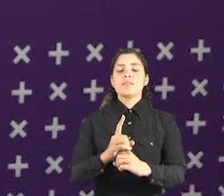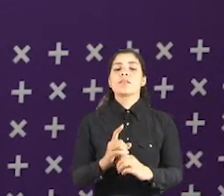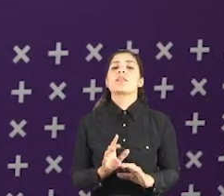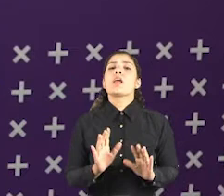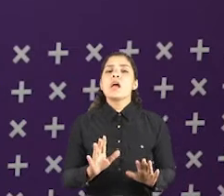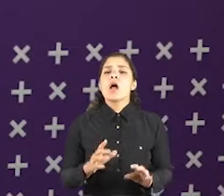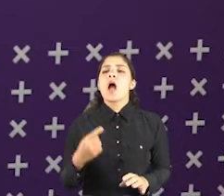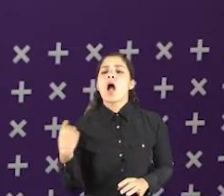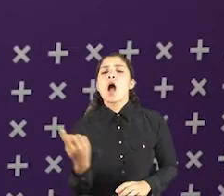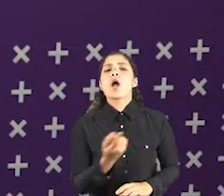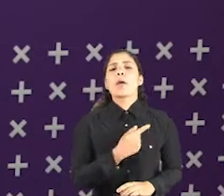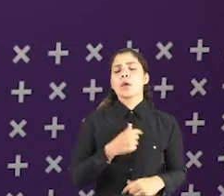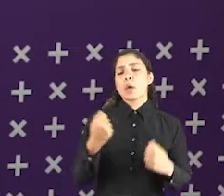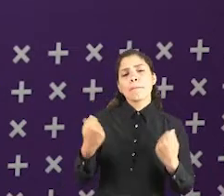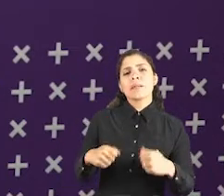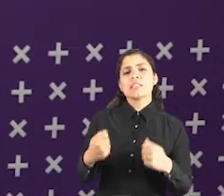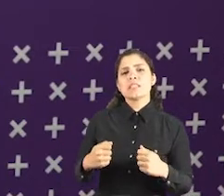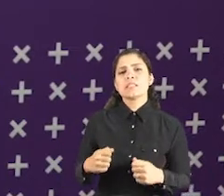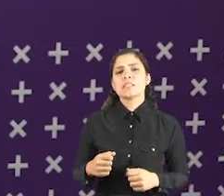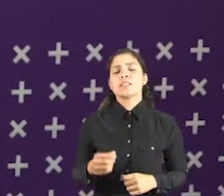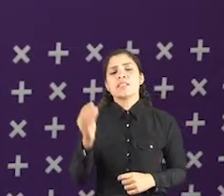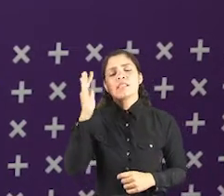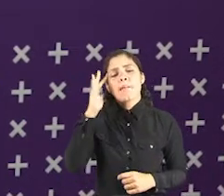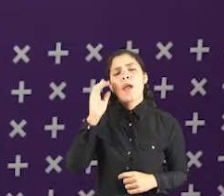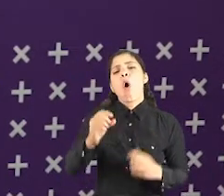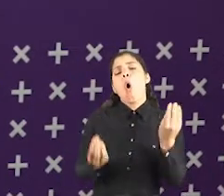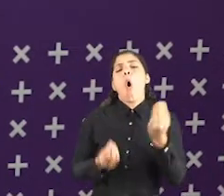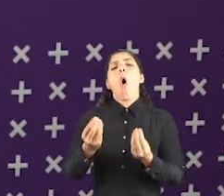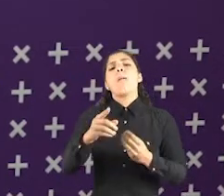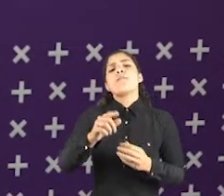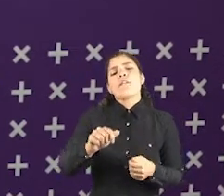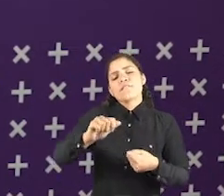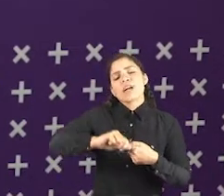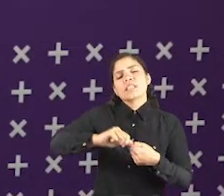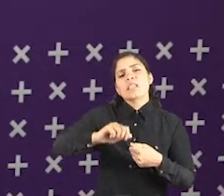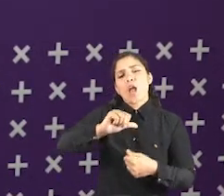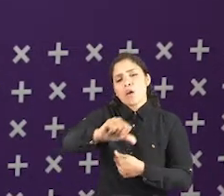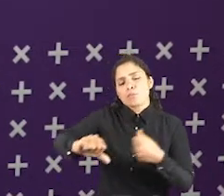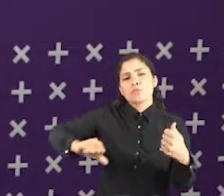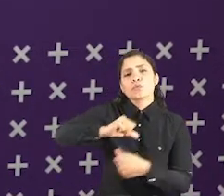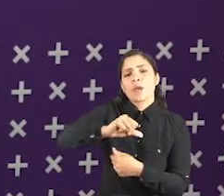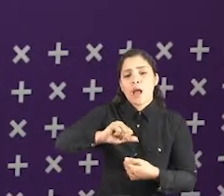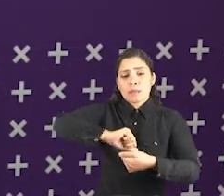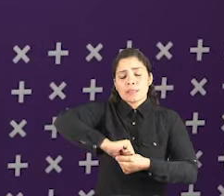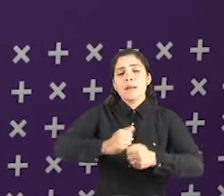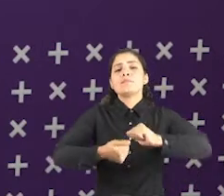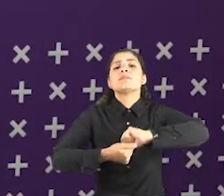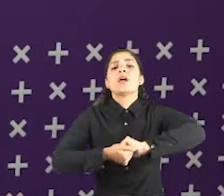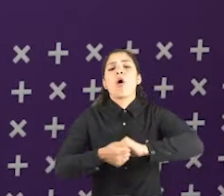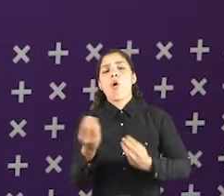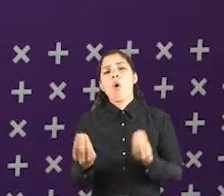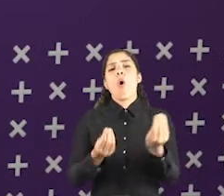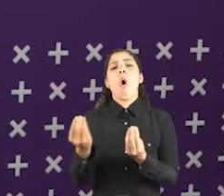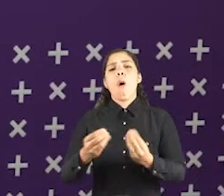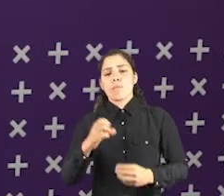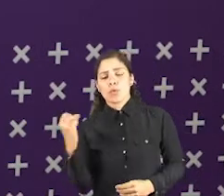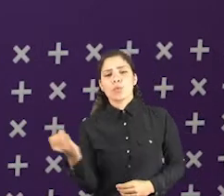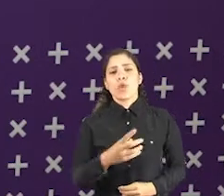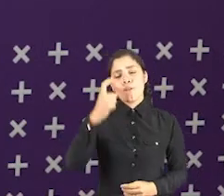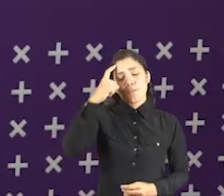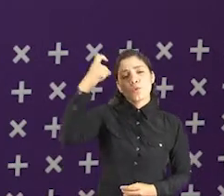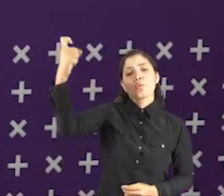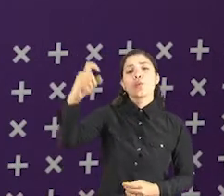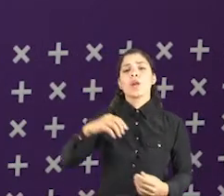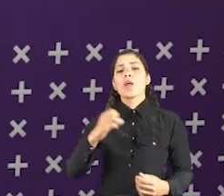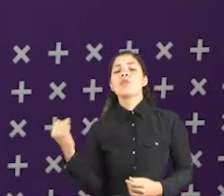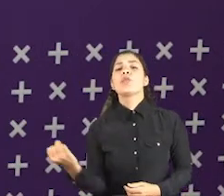uma trajetória longa é de 80 anos como é que foi para vocês fazer essa transformação Como que você se adaptaram essa cultura da Inovação